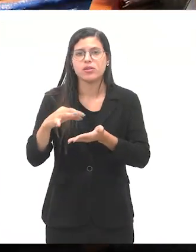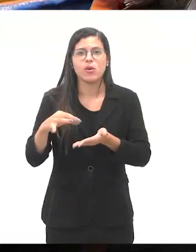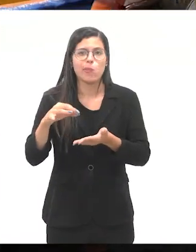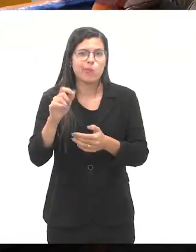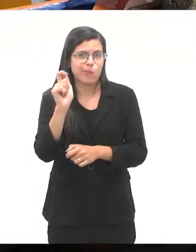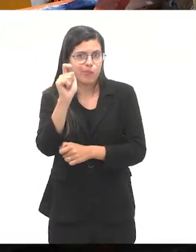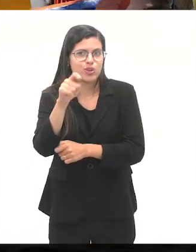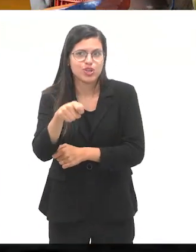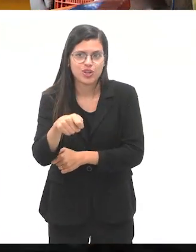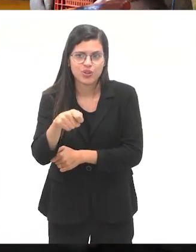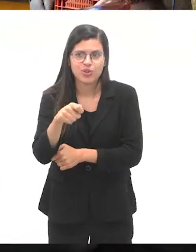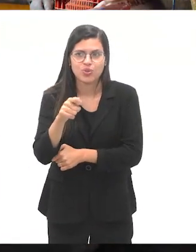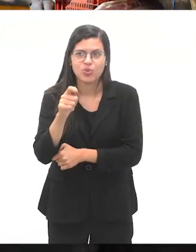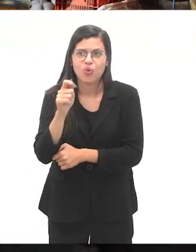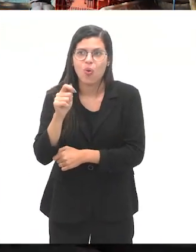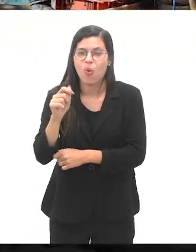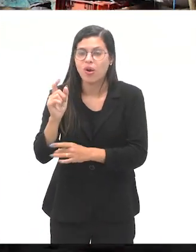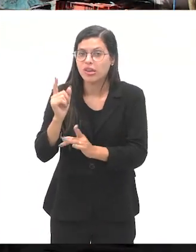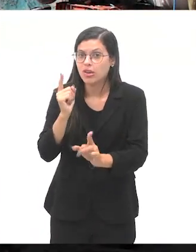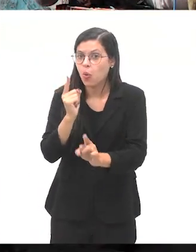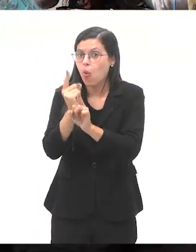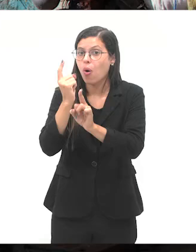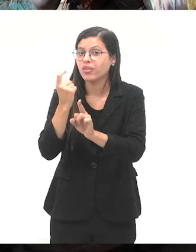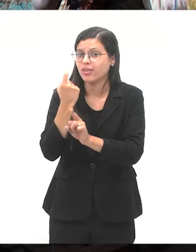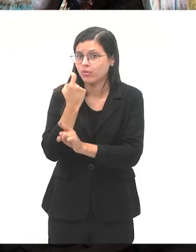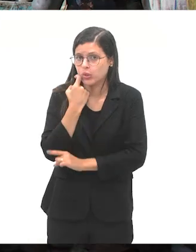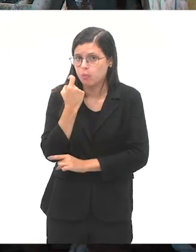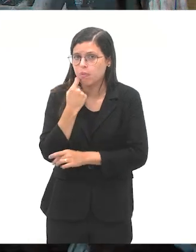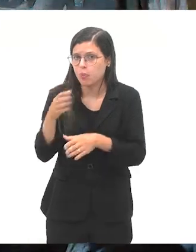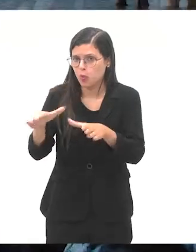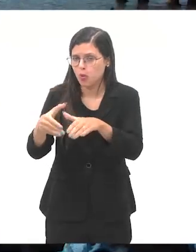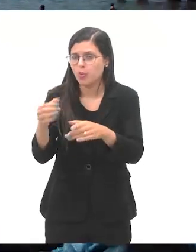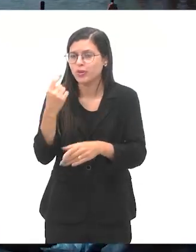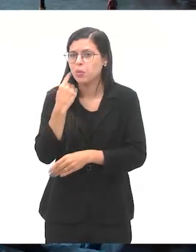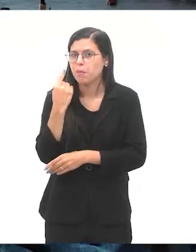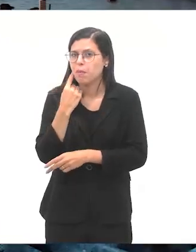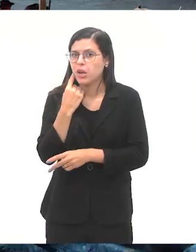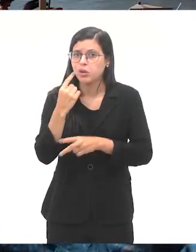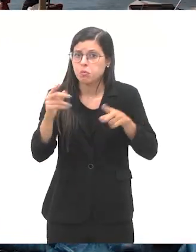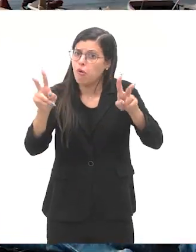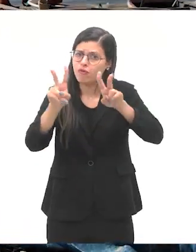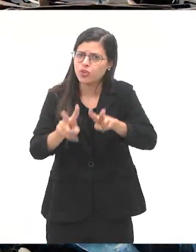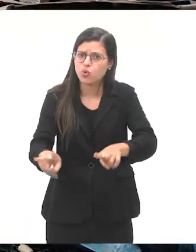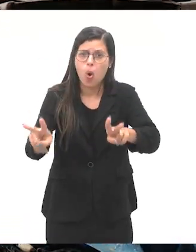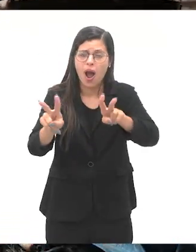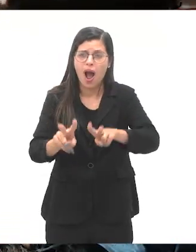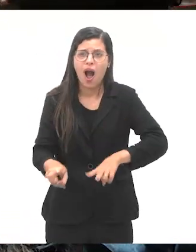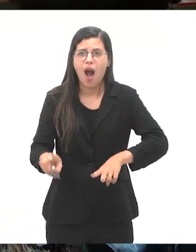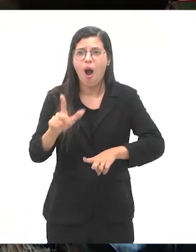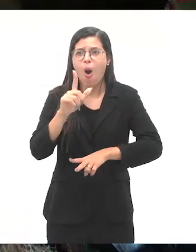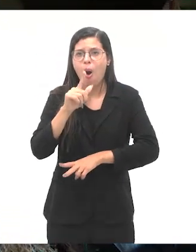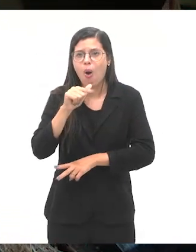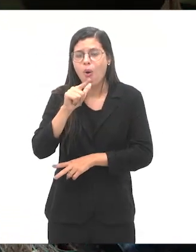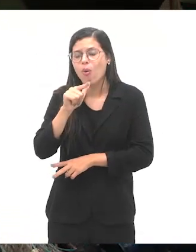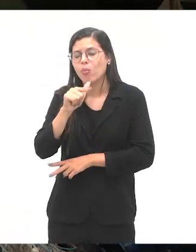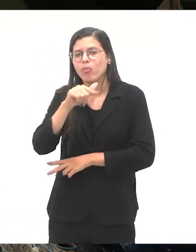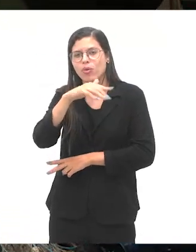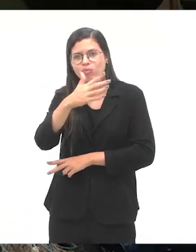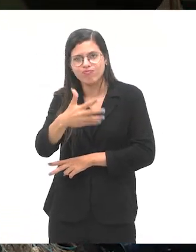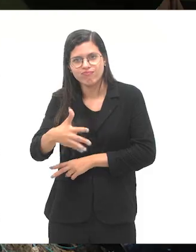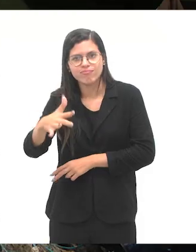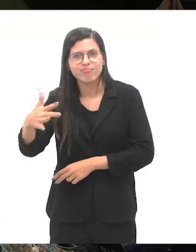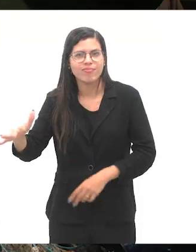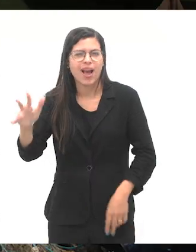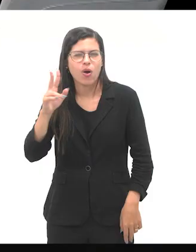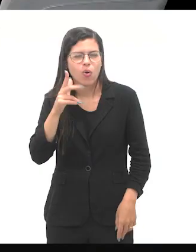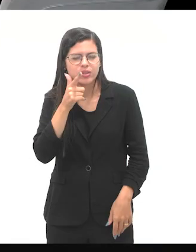localizam ali, localizam o cardume, na verdade, pelo visual, né, pelo mar um pouquinho mais